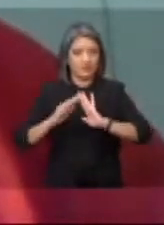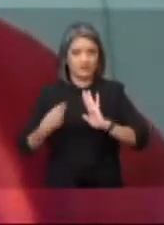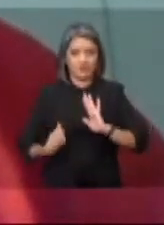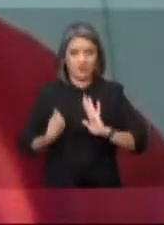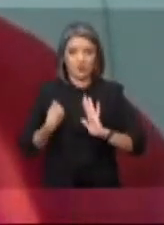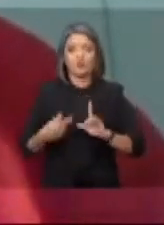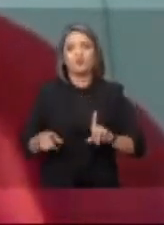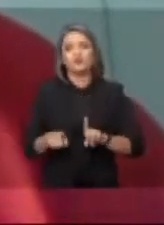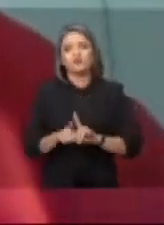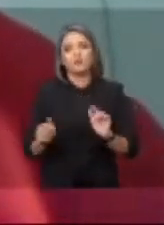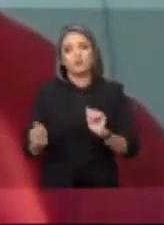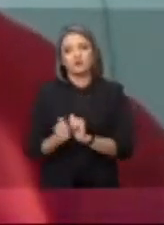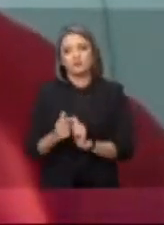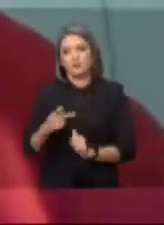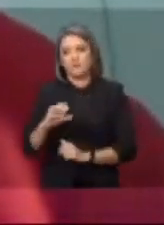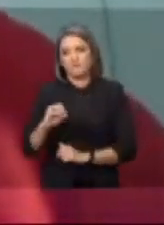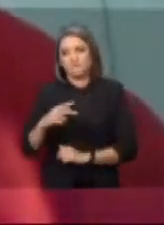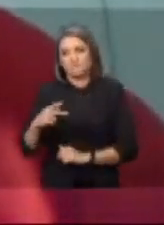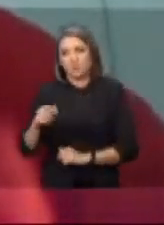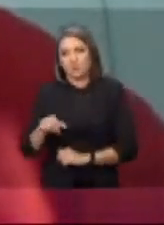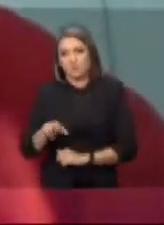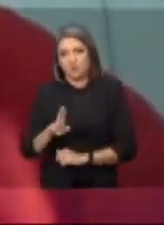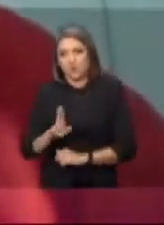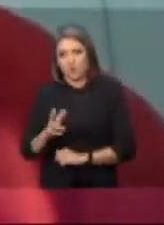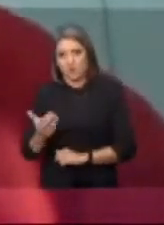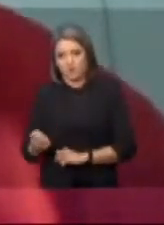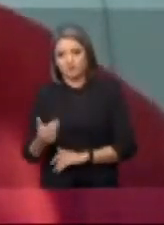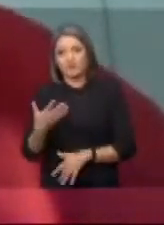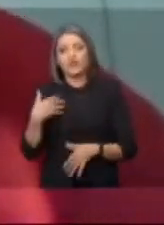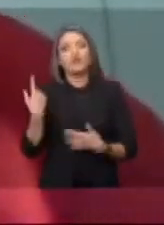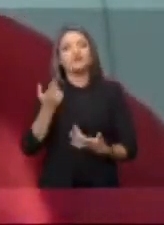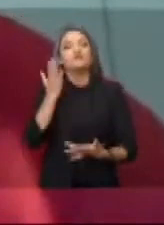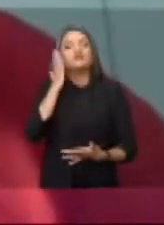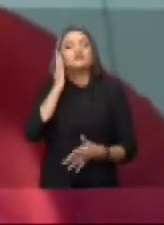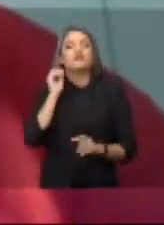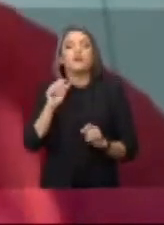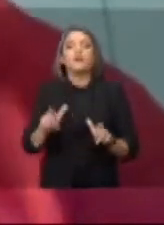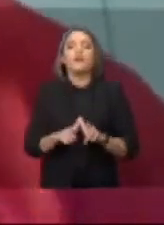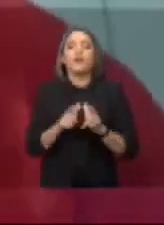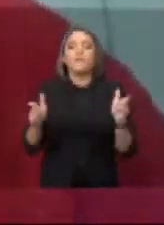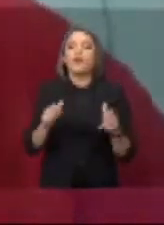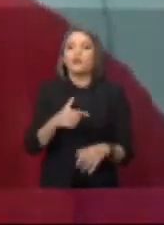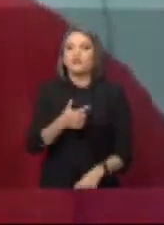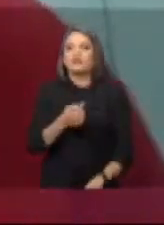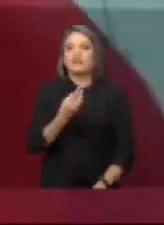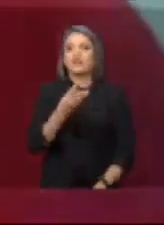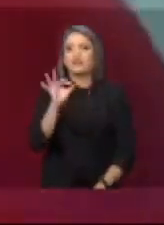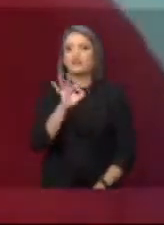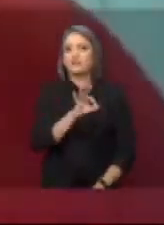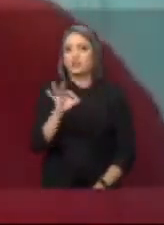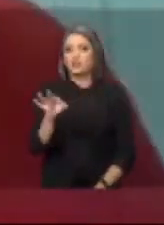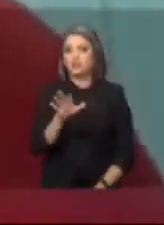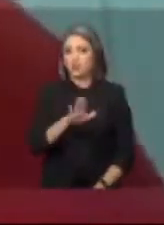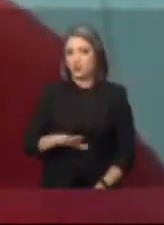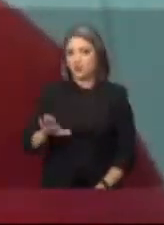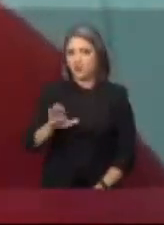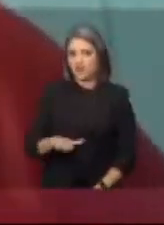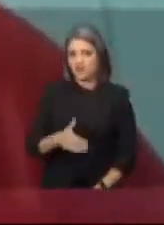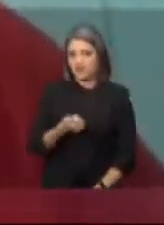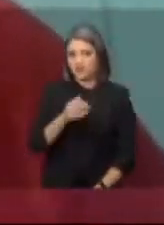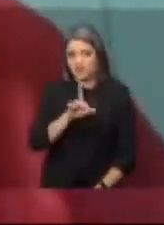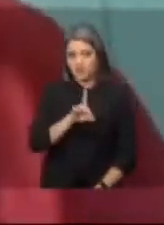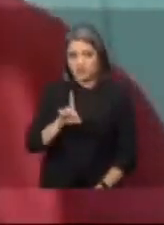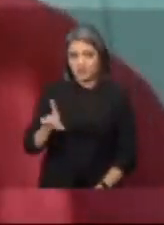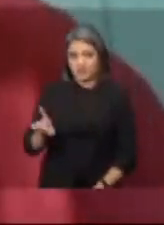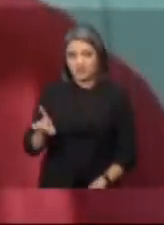luta da Pop Rua. Então, nós já sabemos que a maioria, 73% das crianças e adolescentes em situação de rua, a partir desses dois